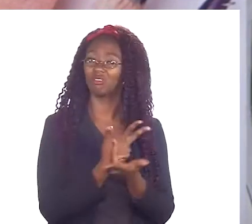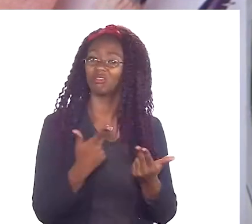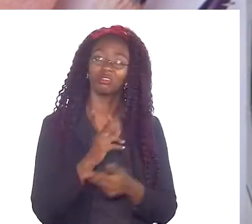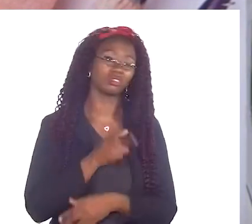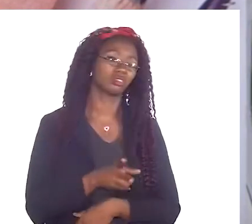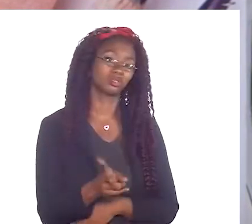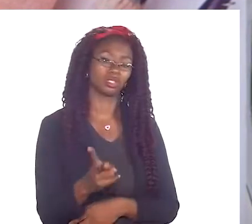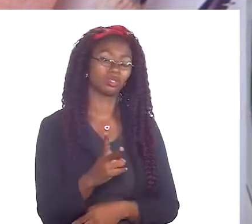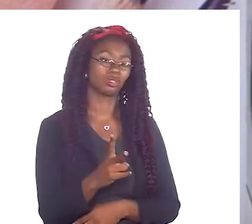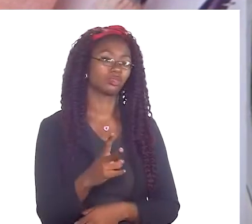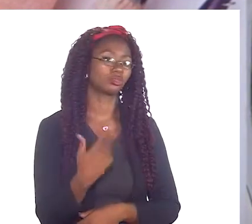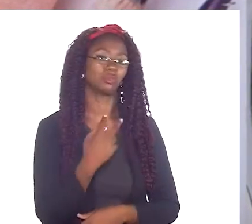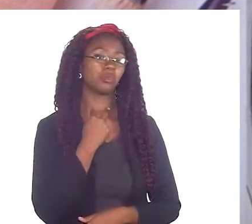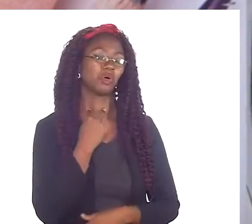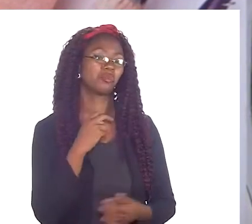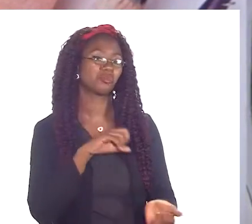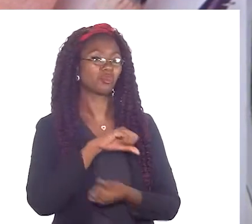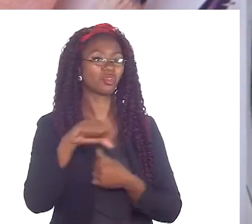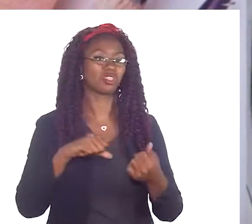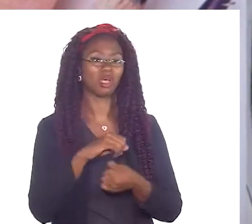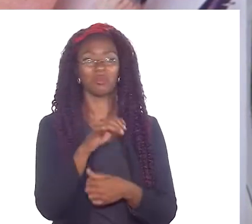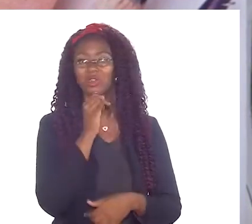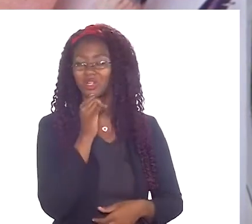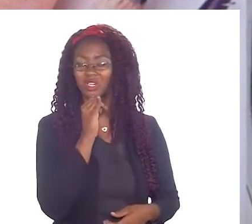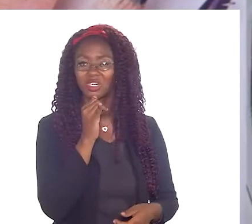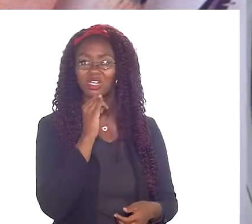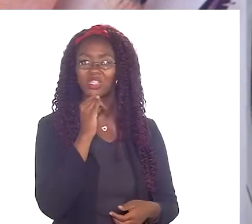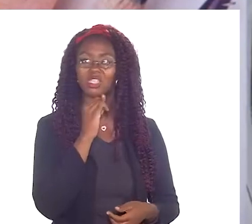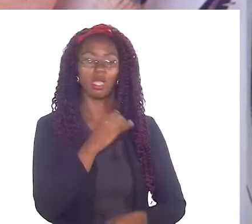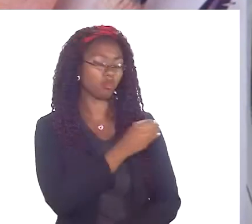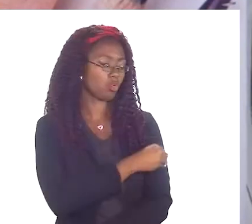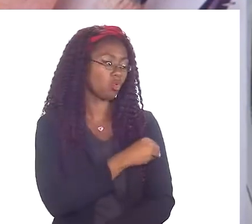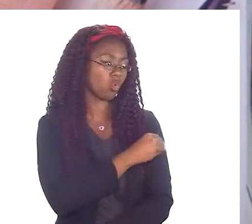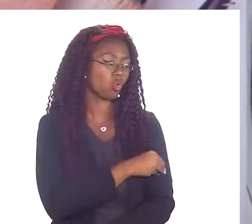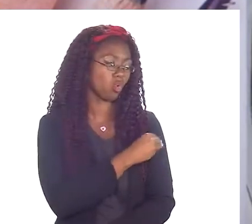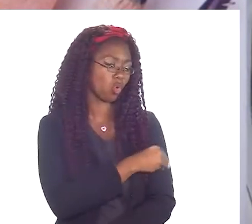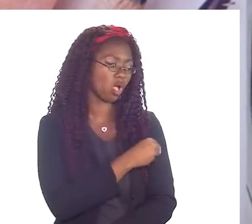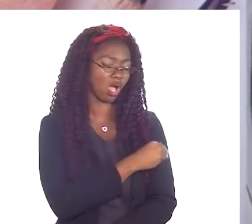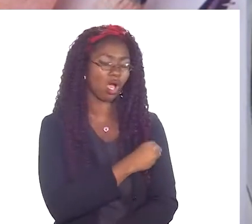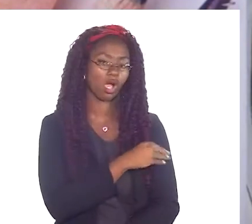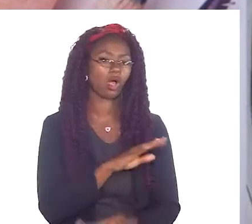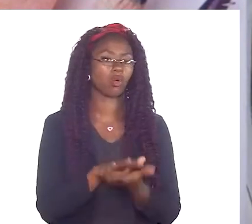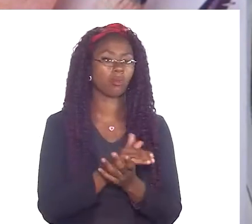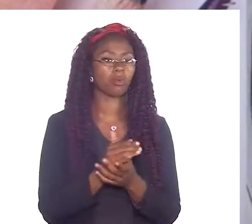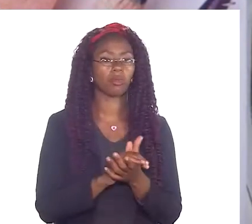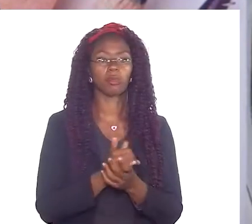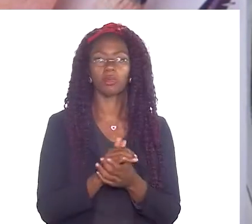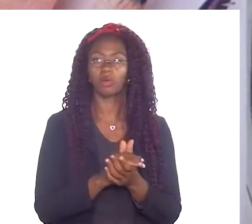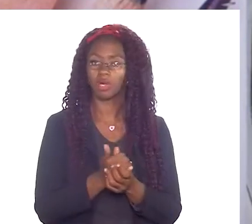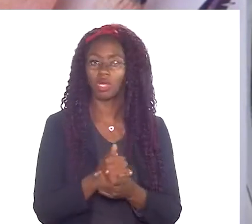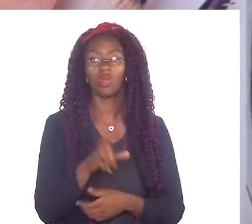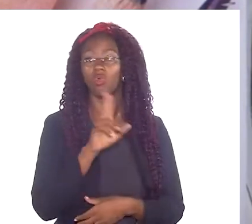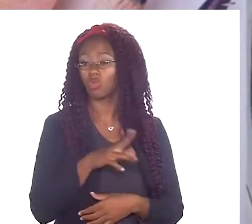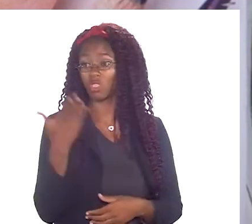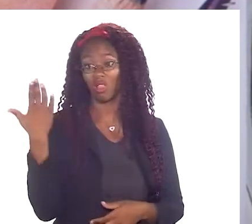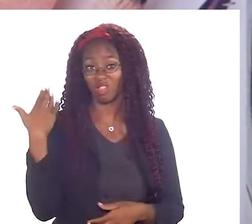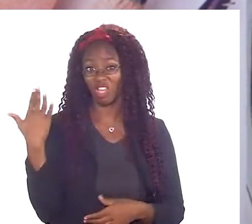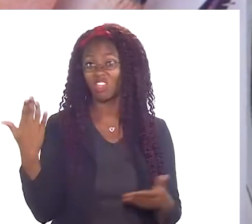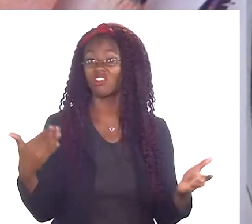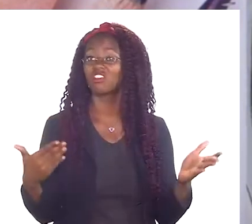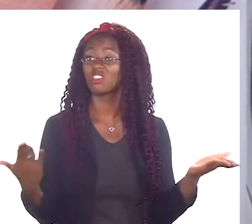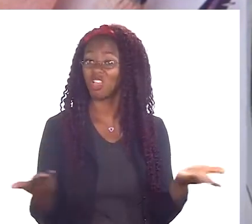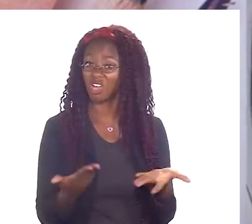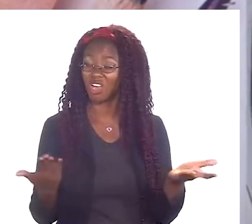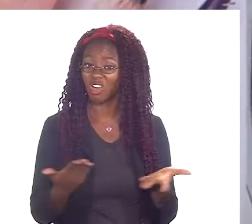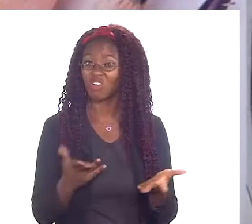coisas realmente vieram para ficar. Não tem mais como mudar, por exemplo, álcool em gel. Não tem mais. Eu já usava na bolsa, passei a usar muito mais e nunca mais